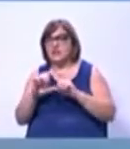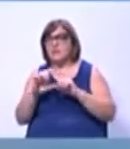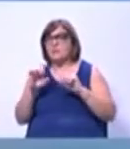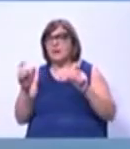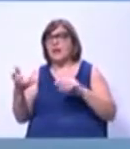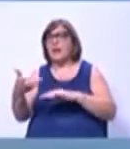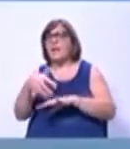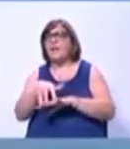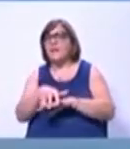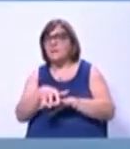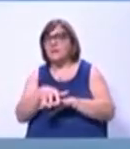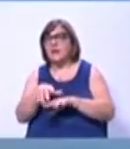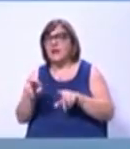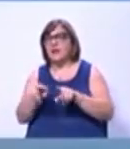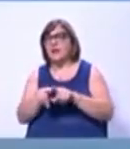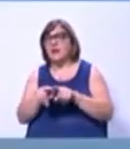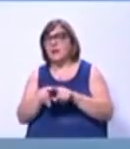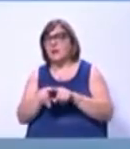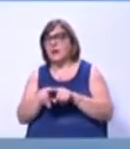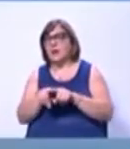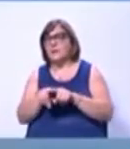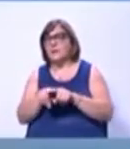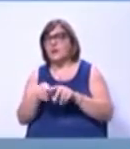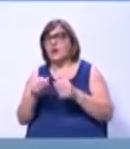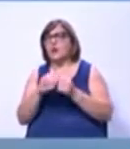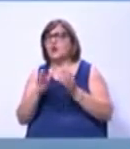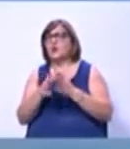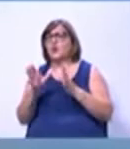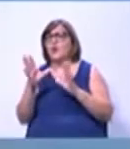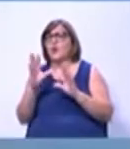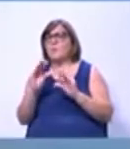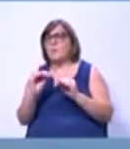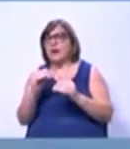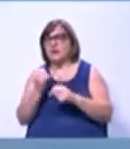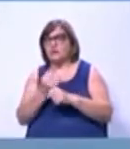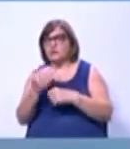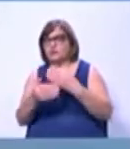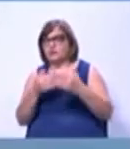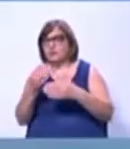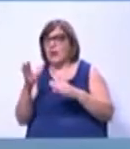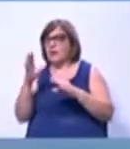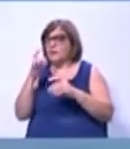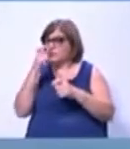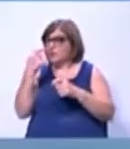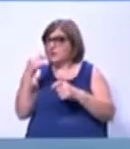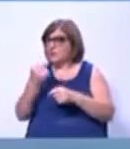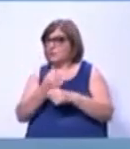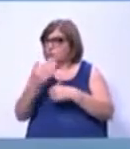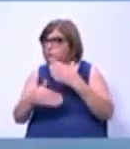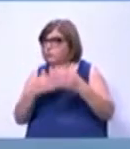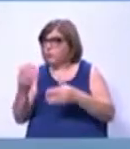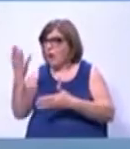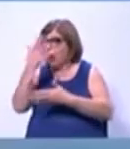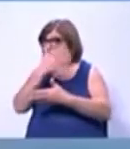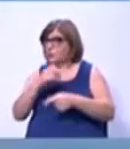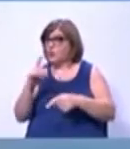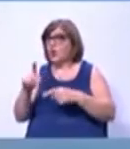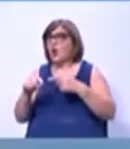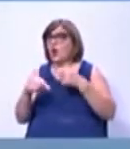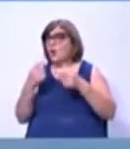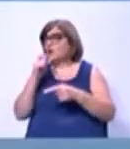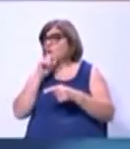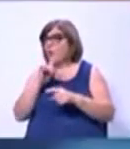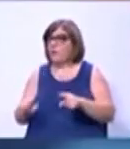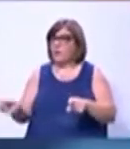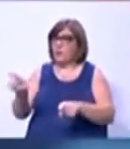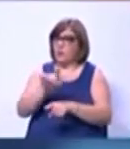se adaptarem no fundo, a que seja tudo muito mais produtivo, não é? Pois, há pessoas que são muito mais produtivas ao longo da noite e outras